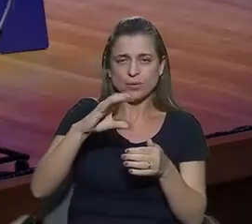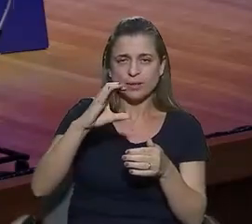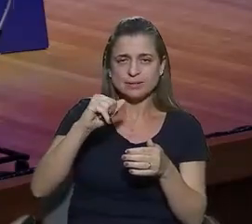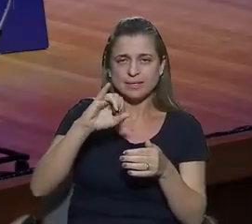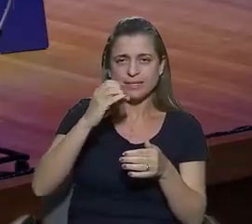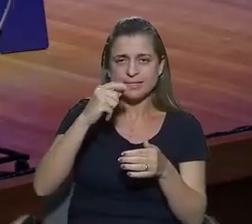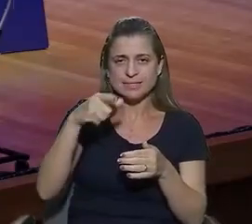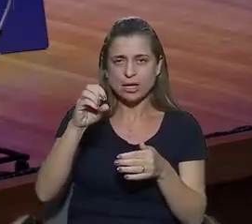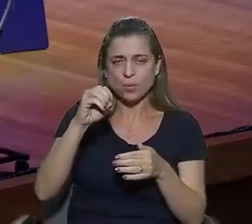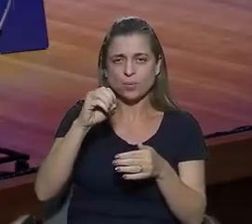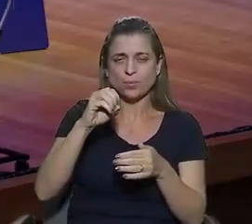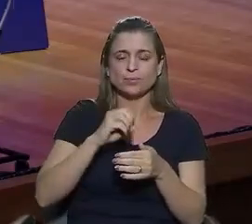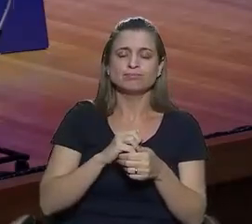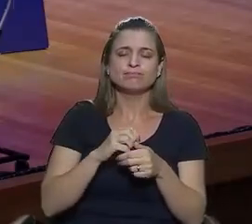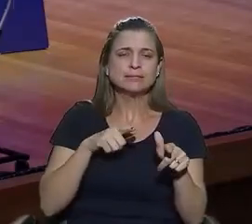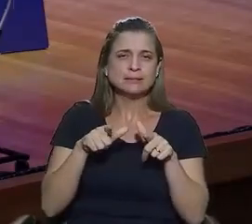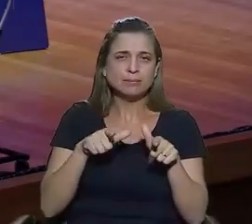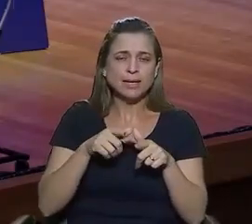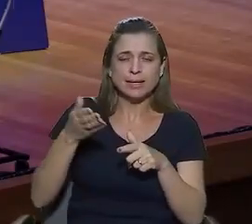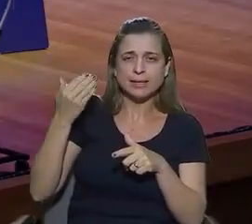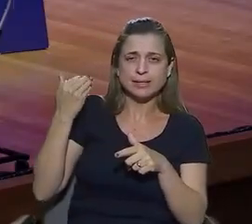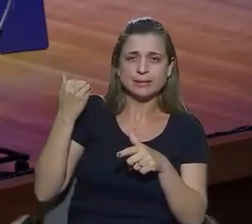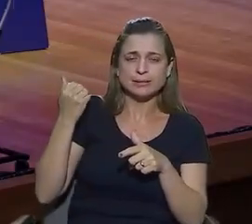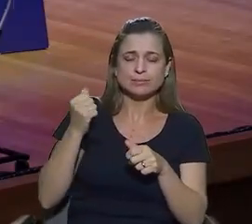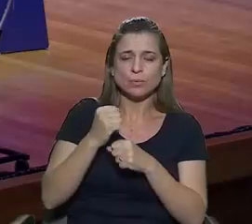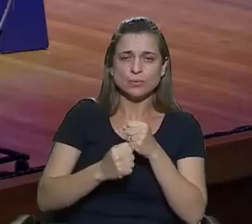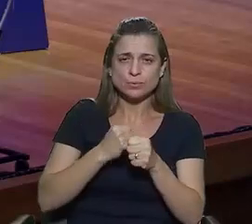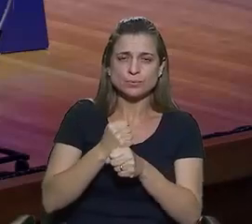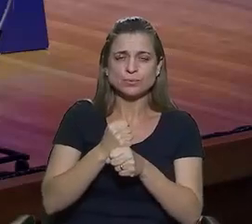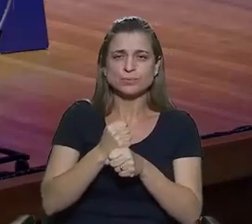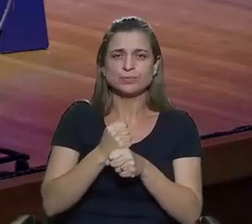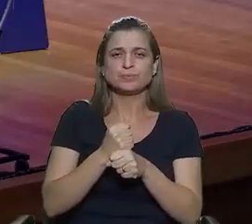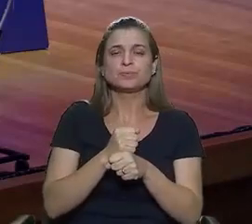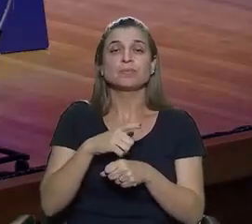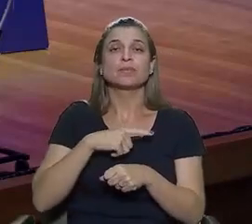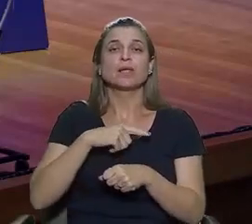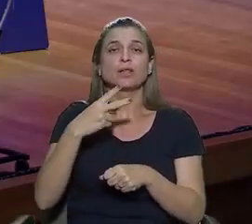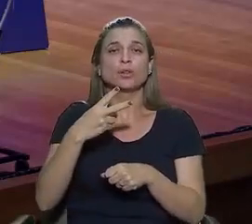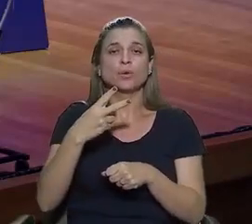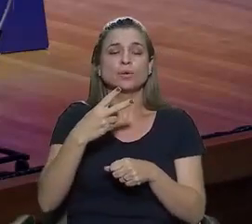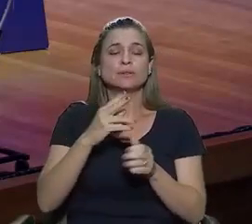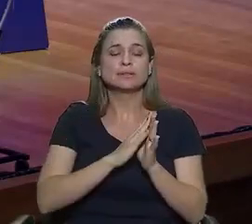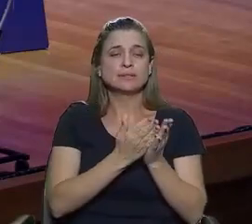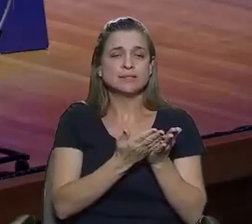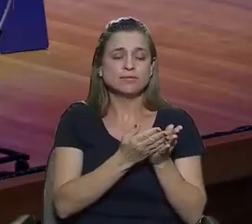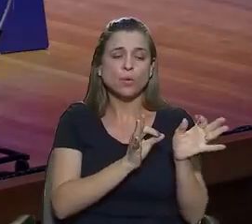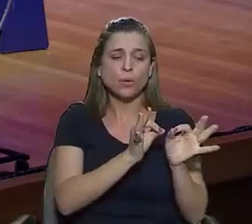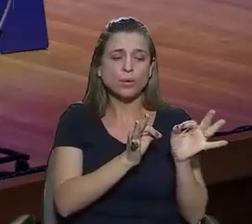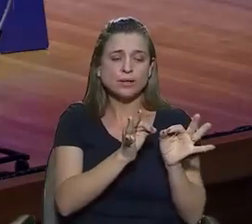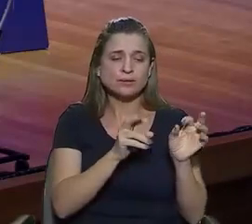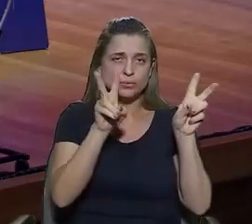trabalhar nos últimos anos. Então, vai sair um livro organizado, 2 livros, né, 2 publicações organizadas sobre